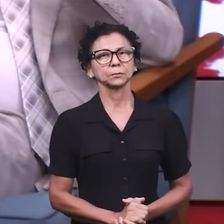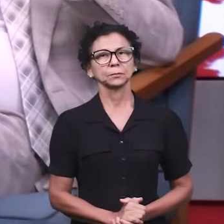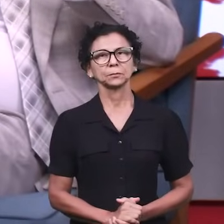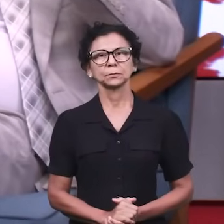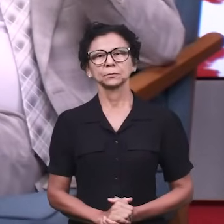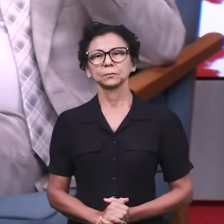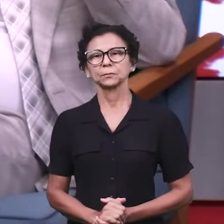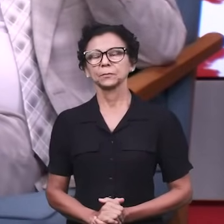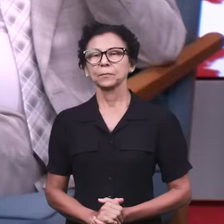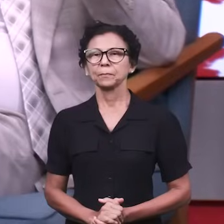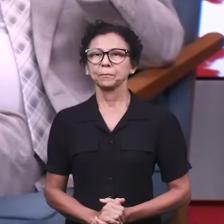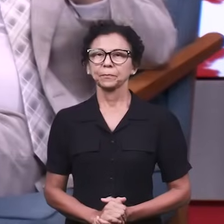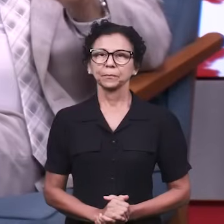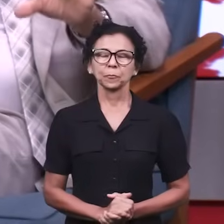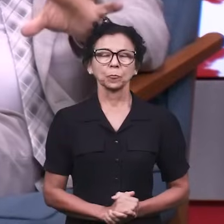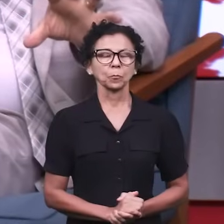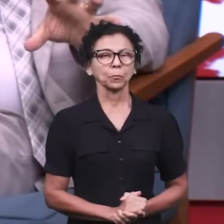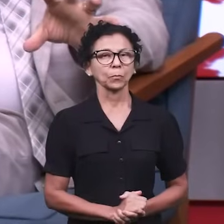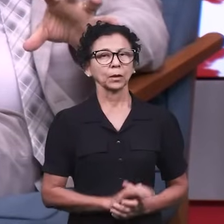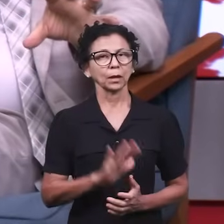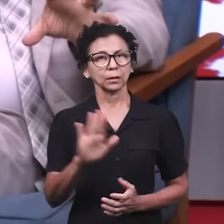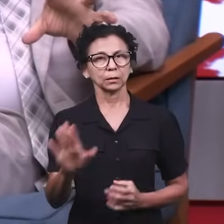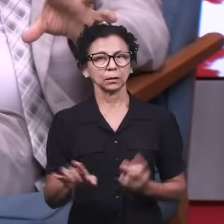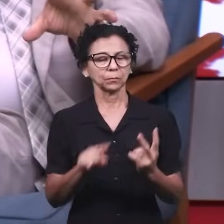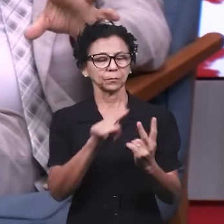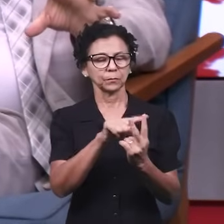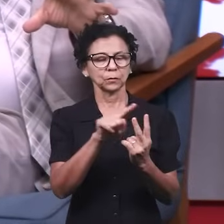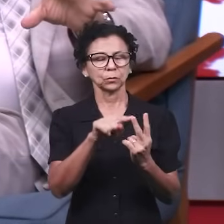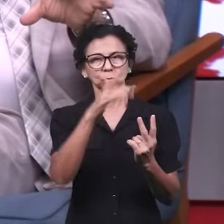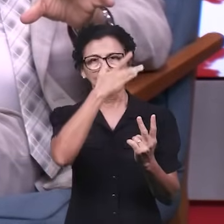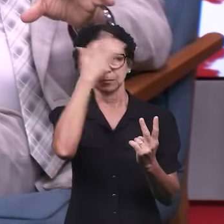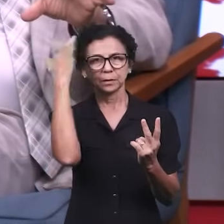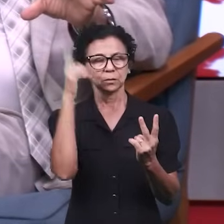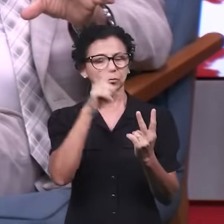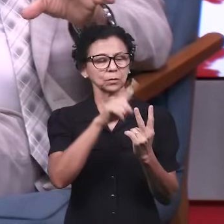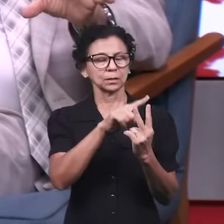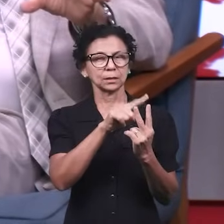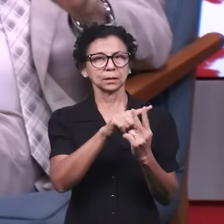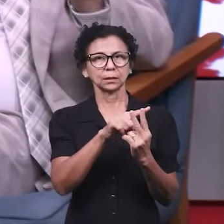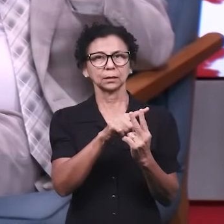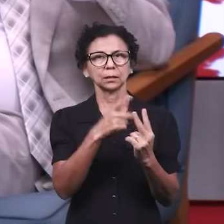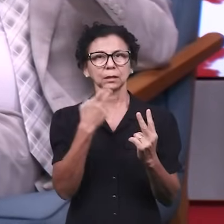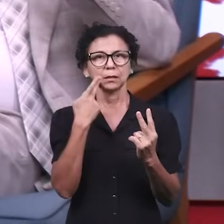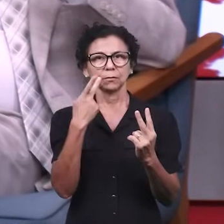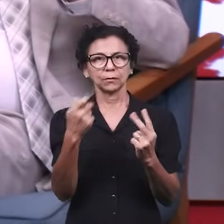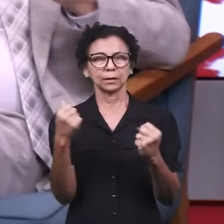A interpretação de línguas, um está falando em línguas e outro está interpretando.